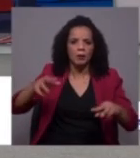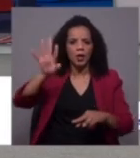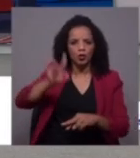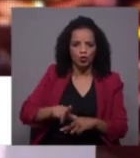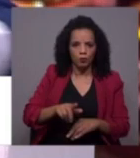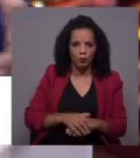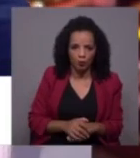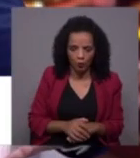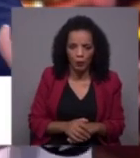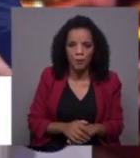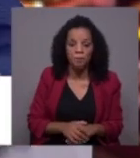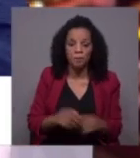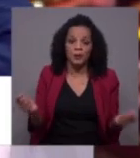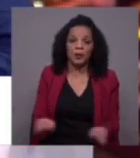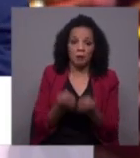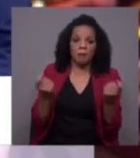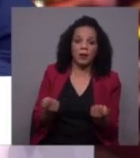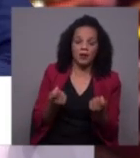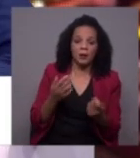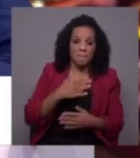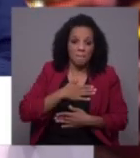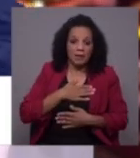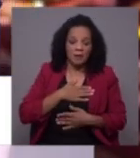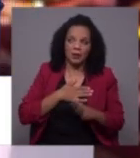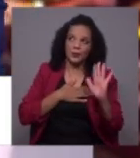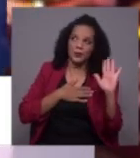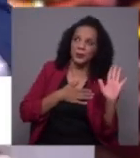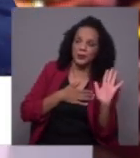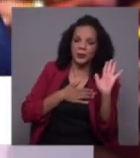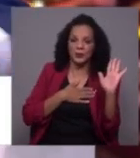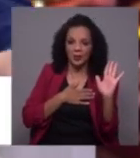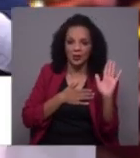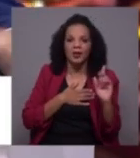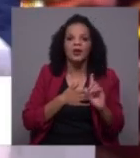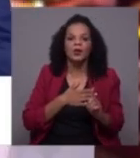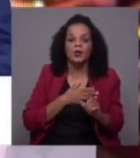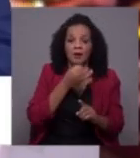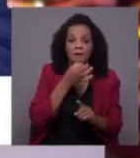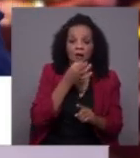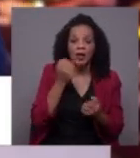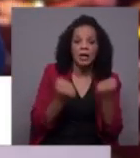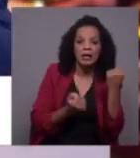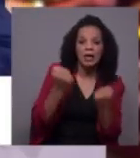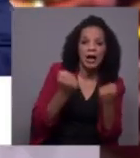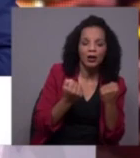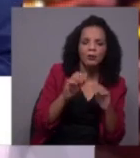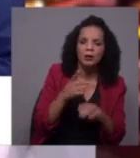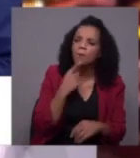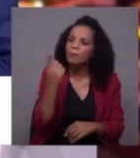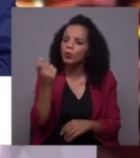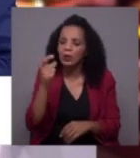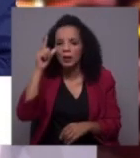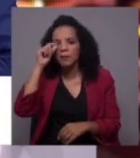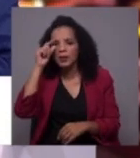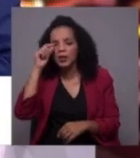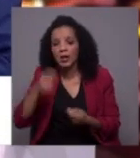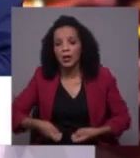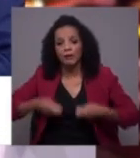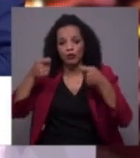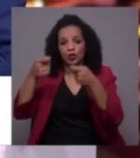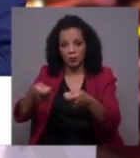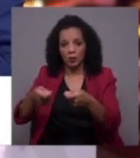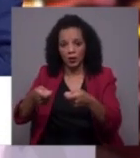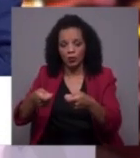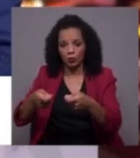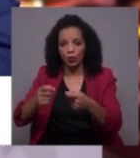Lisboa faz estas campanhas que, para mim, são greenwashing, que é de estarmos a falar dos carros, mas perguntarmos a Fernando Medina qual é o investimento